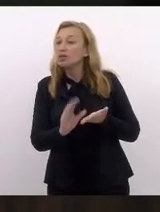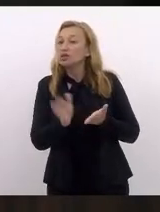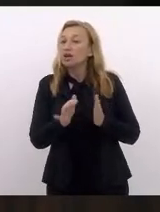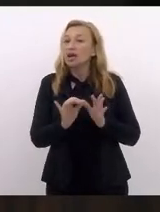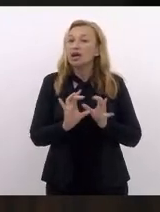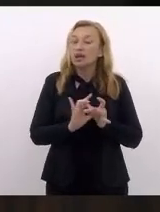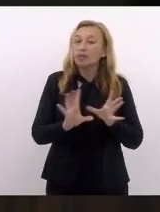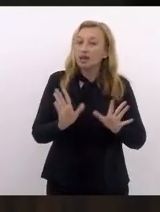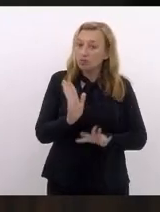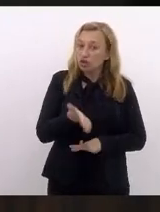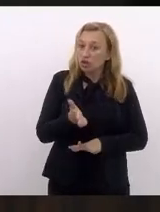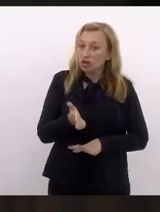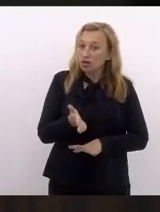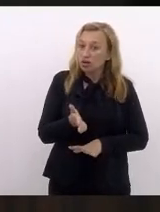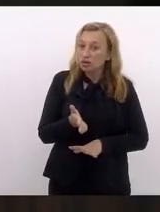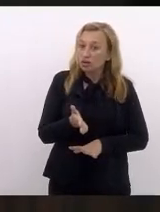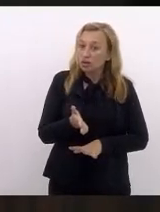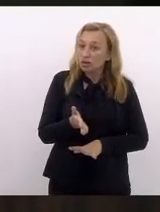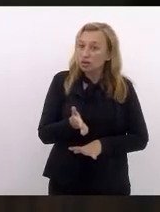autorizamos já